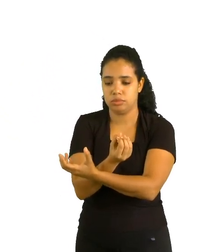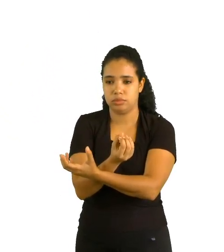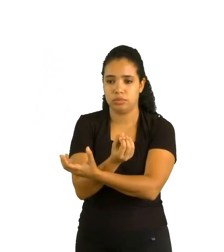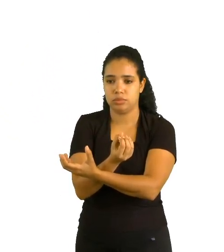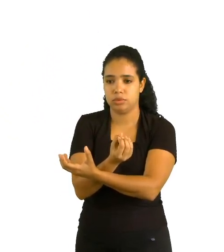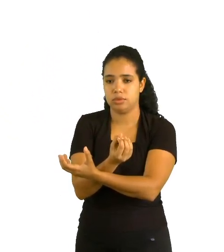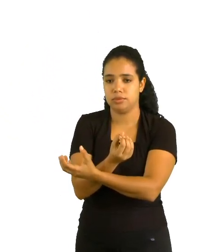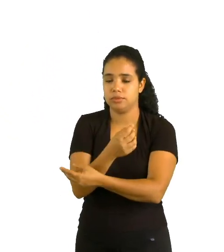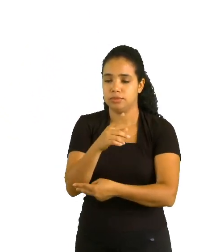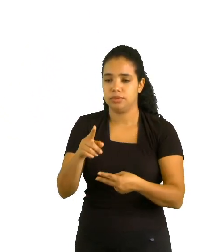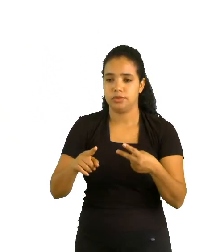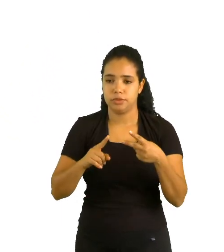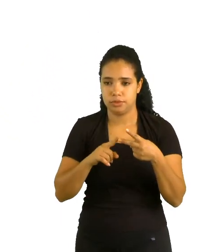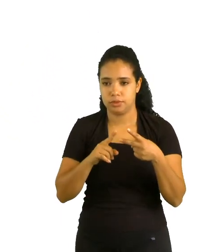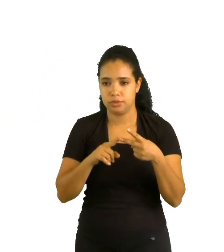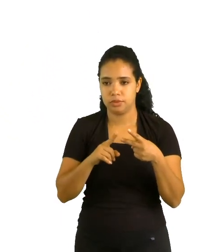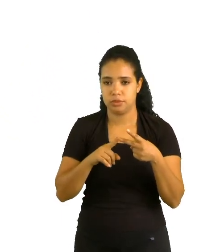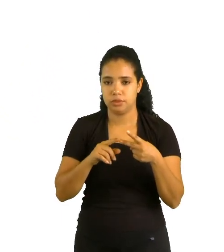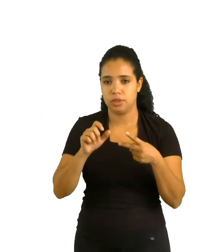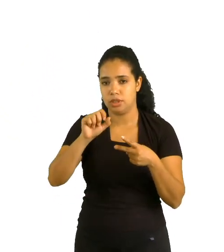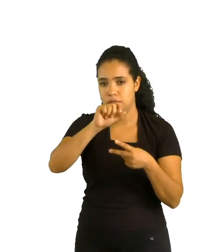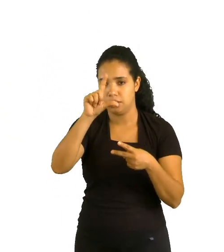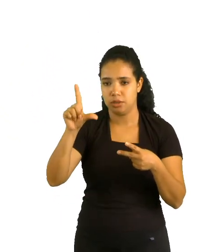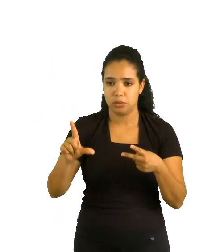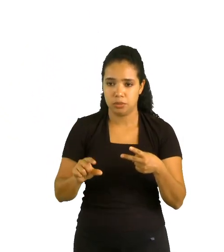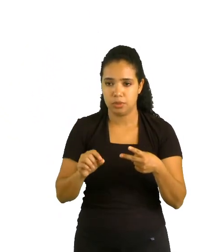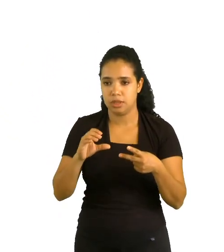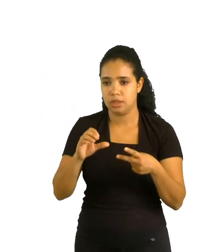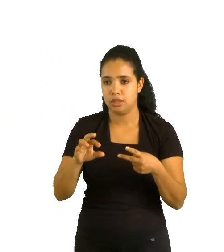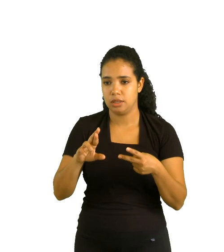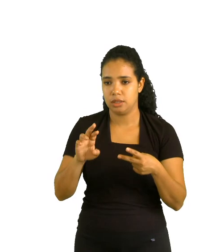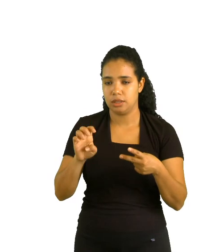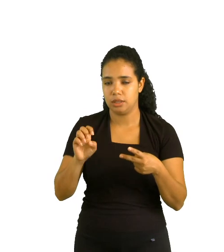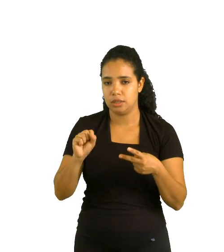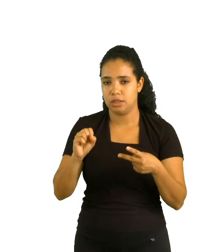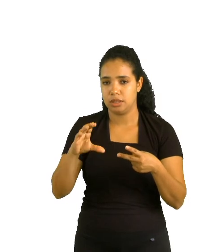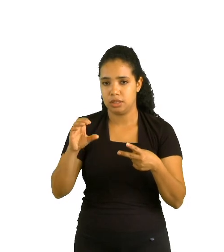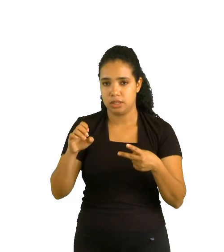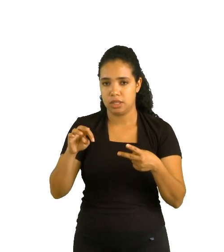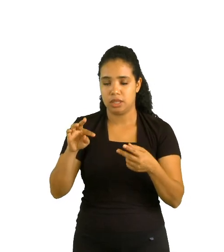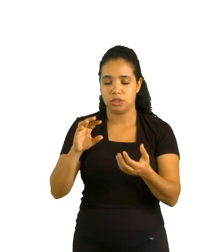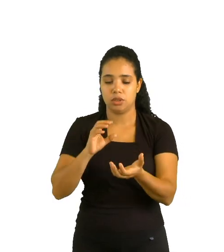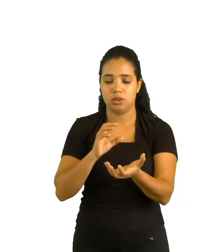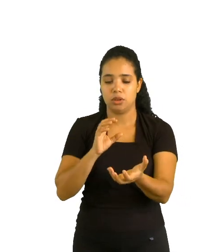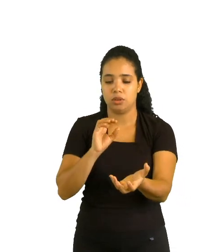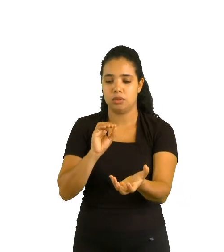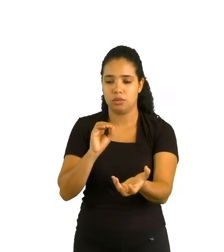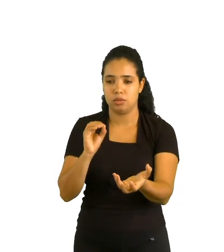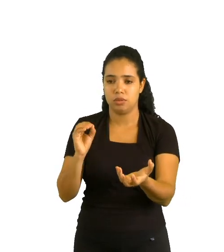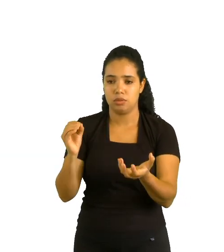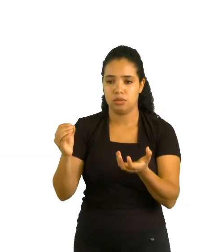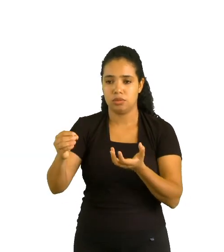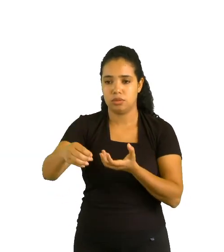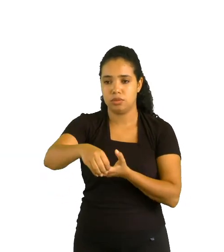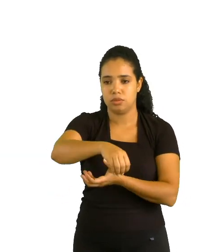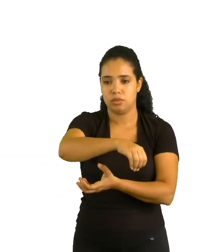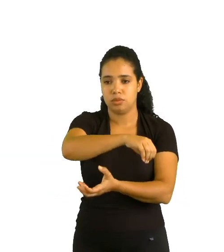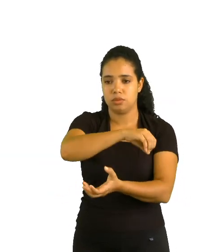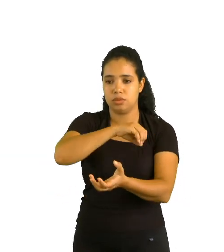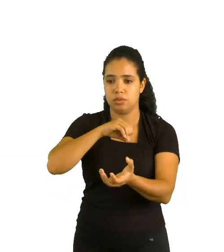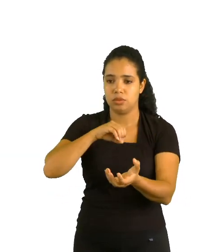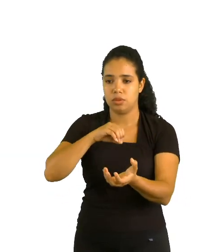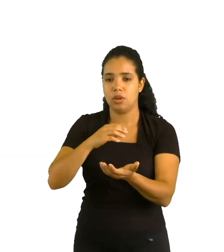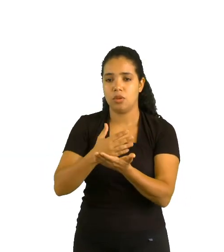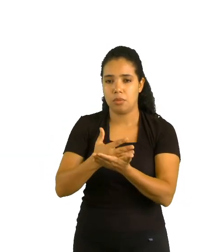A segunda fase é a fase crescente, quando a Lua começa a ganhar mais iluminação. E